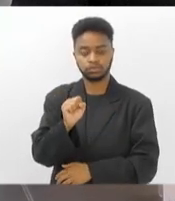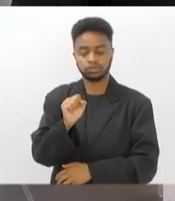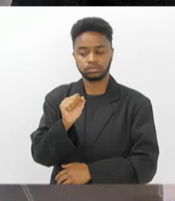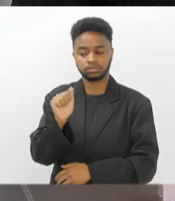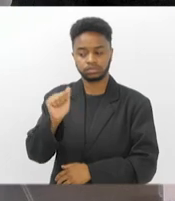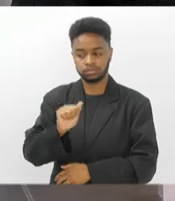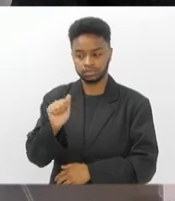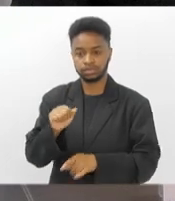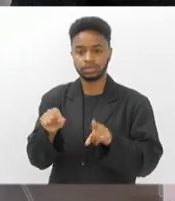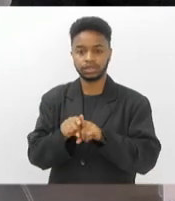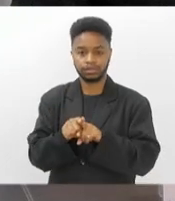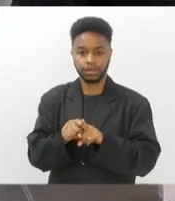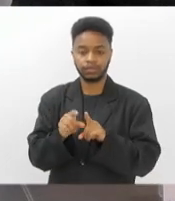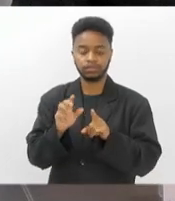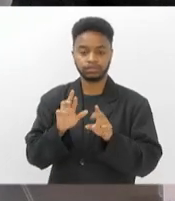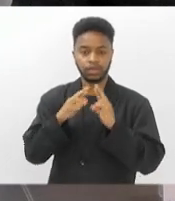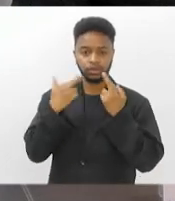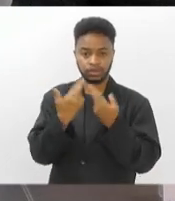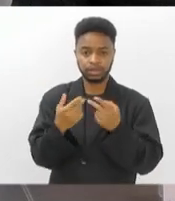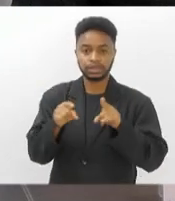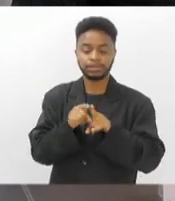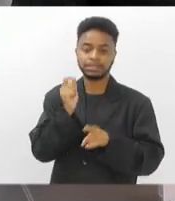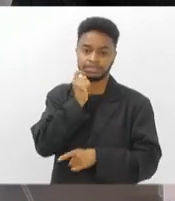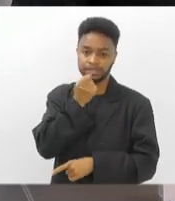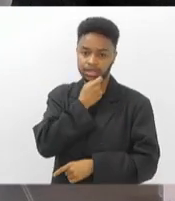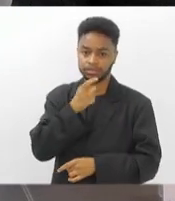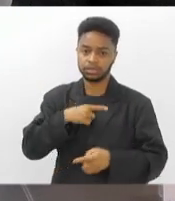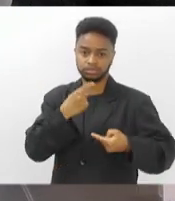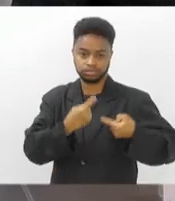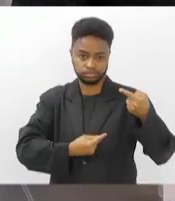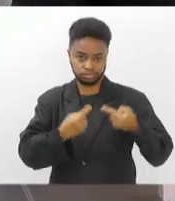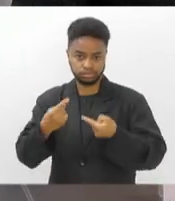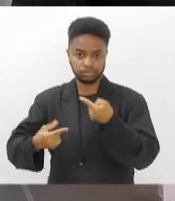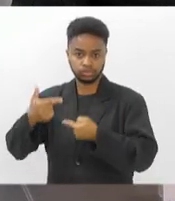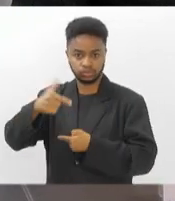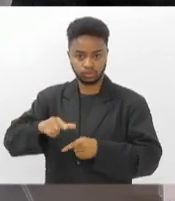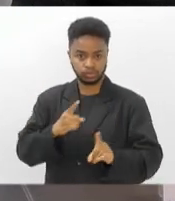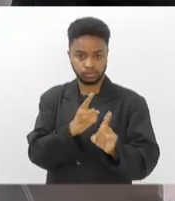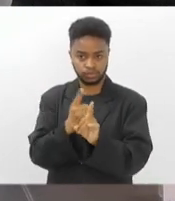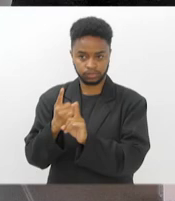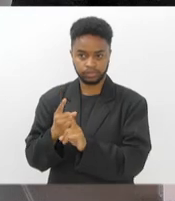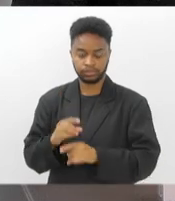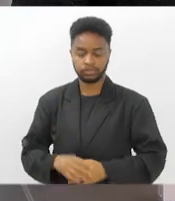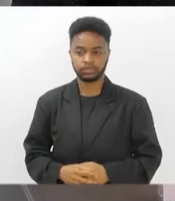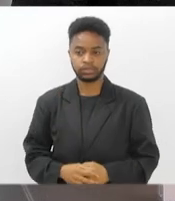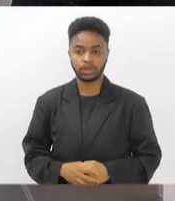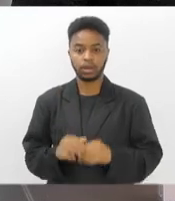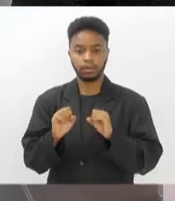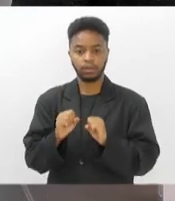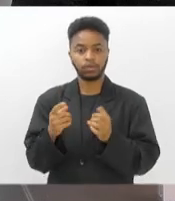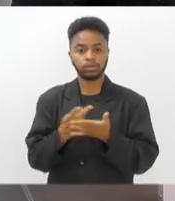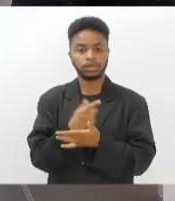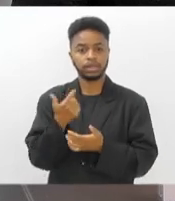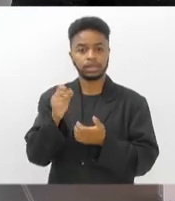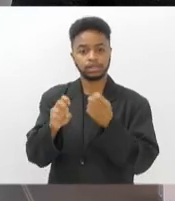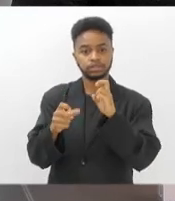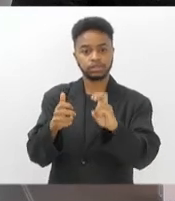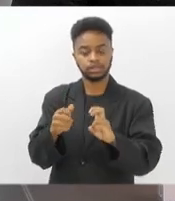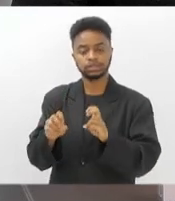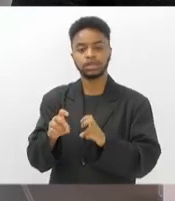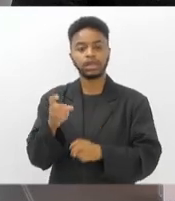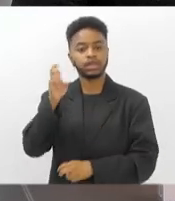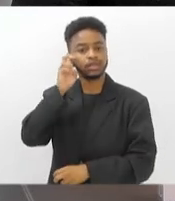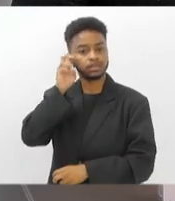votação do relatório por fim as reuniões dessa comissão deverão ser realizadas da forma quinzenal preferencialmente as quintas-feiras